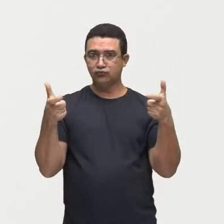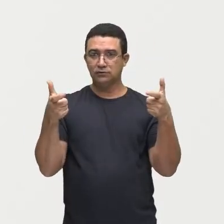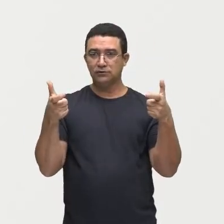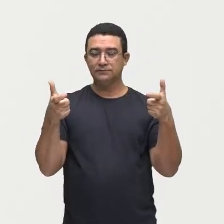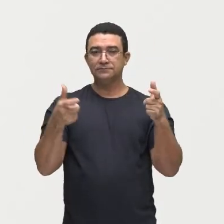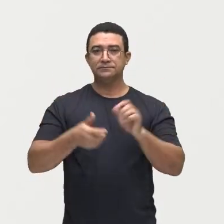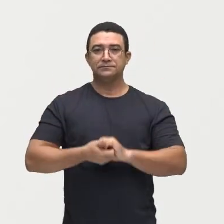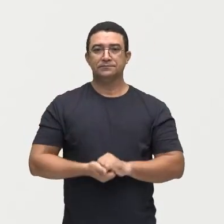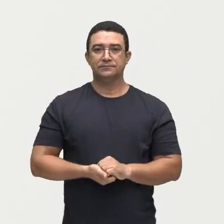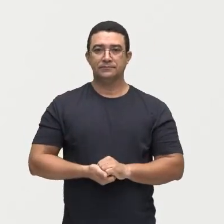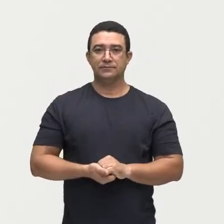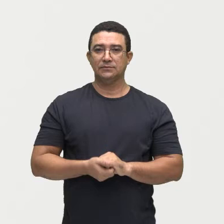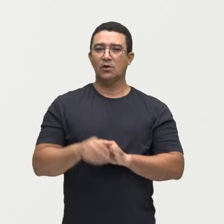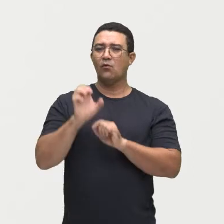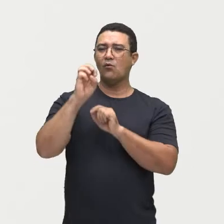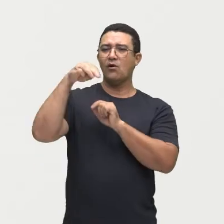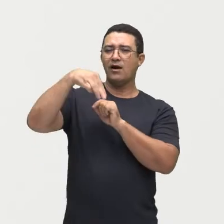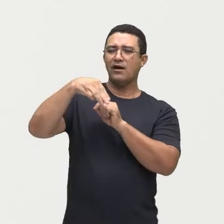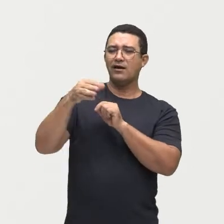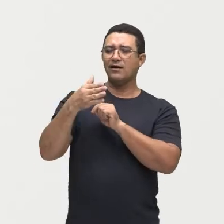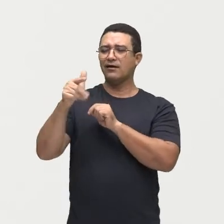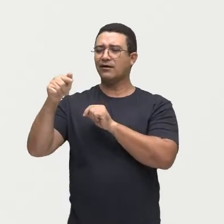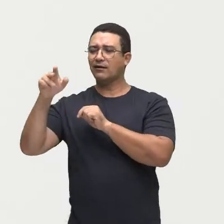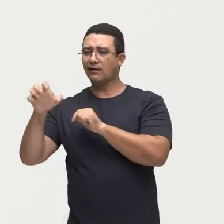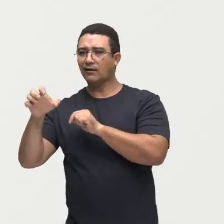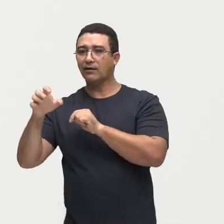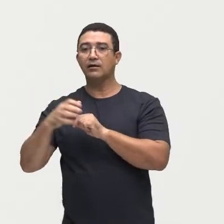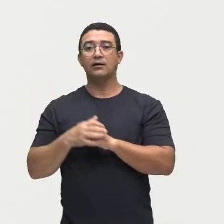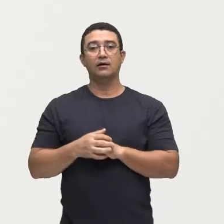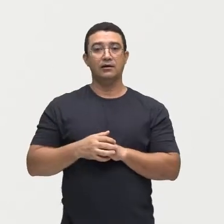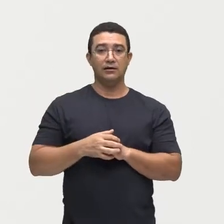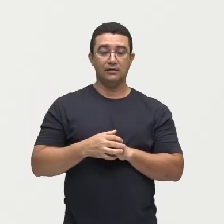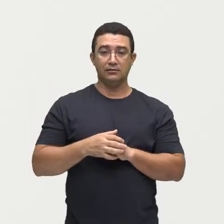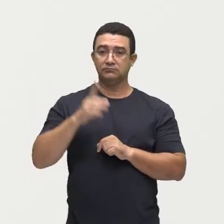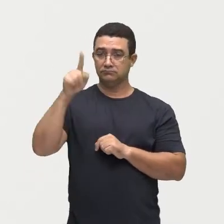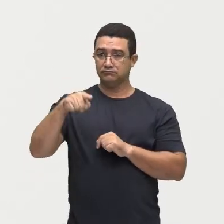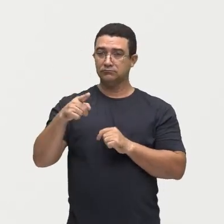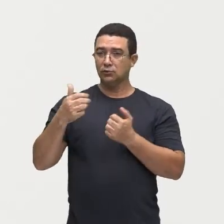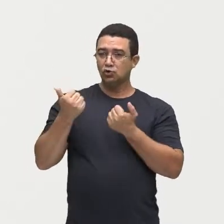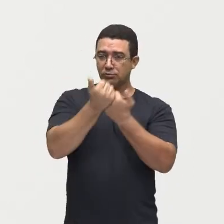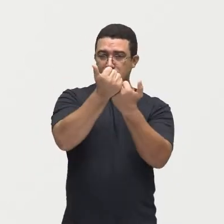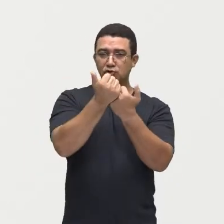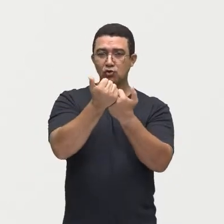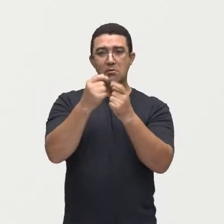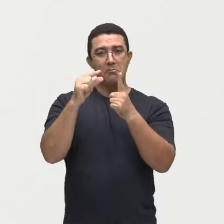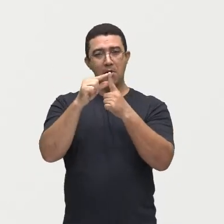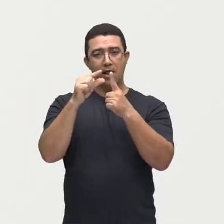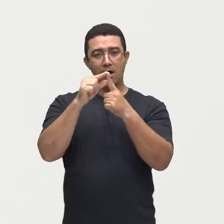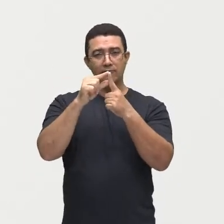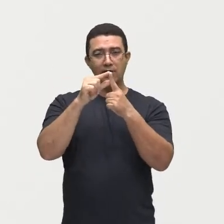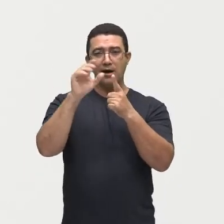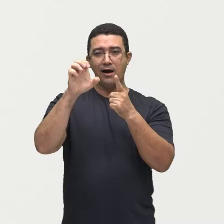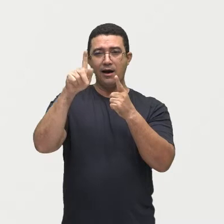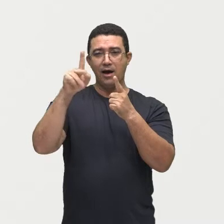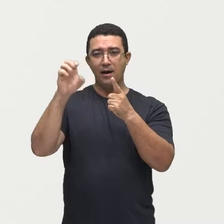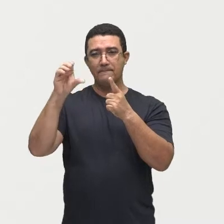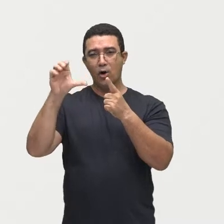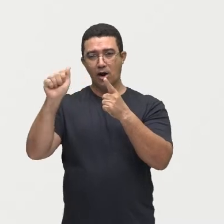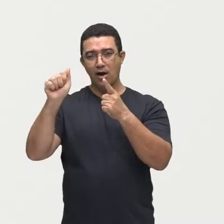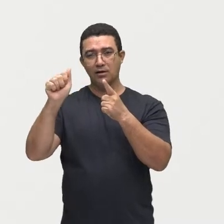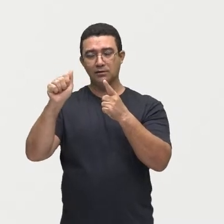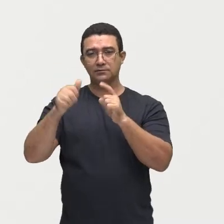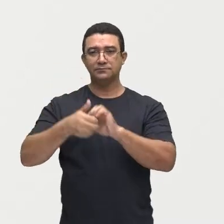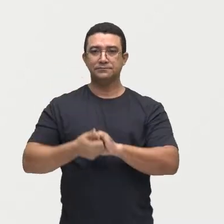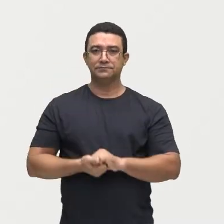aqui em que nós estamos se referindo época, tá? Então, também o pronome